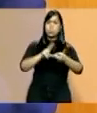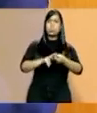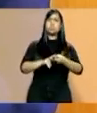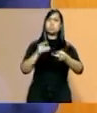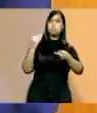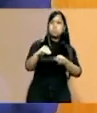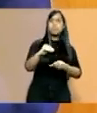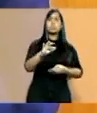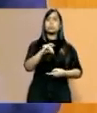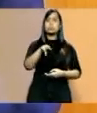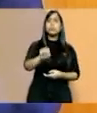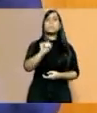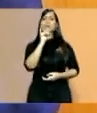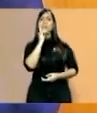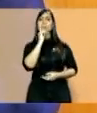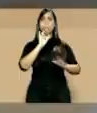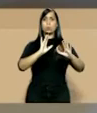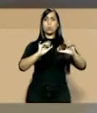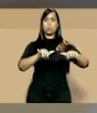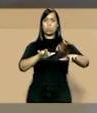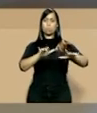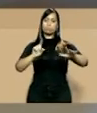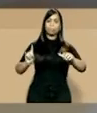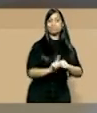crime quando um computador é invadido.